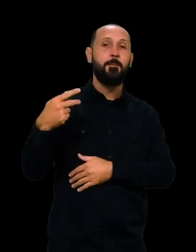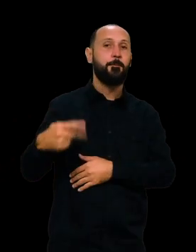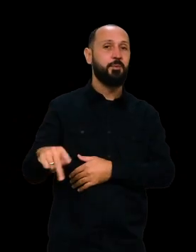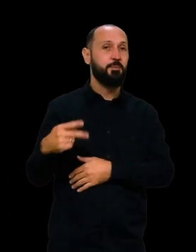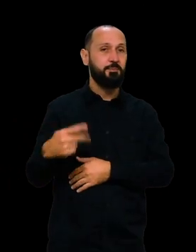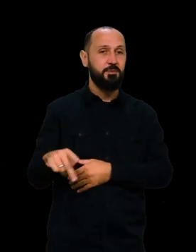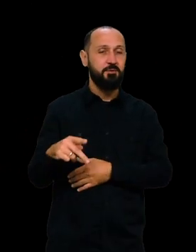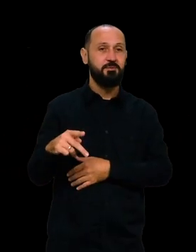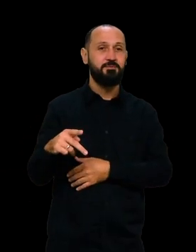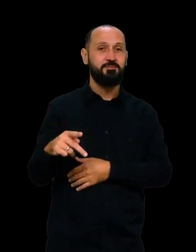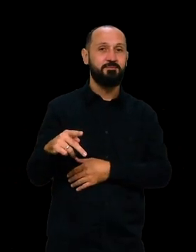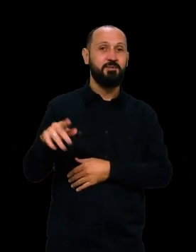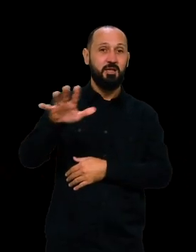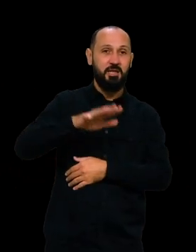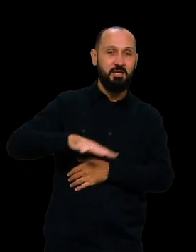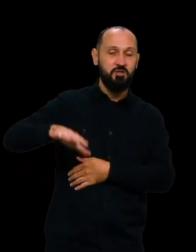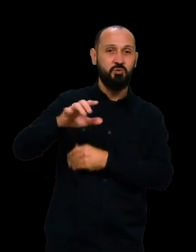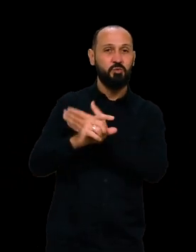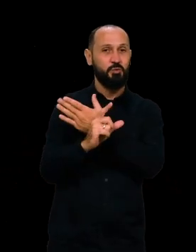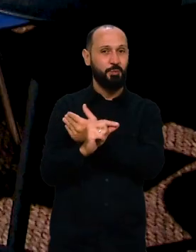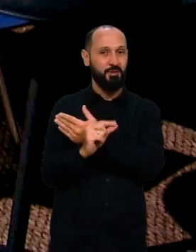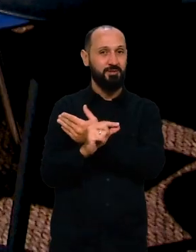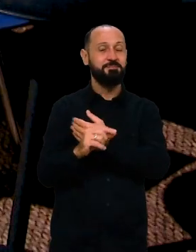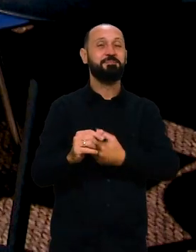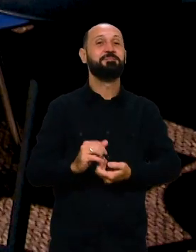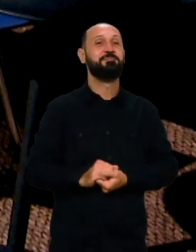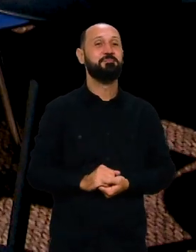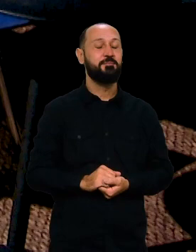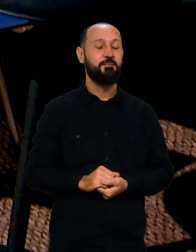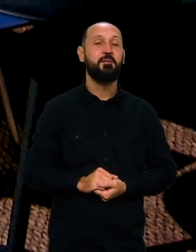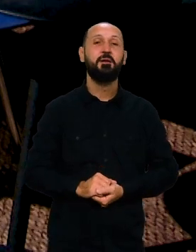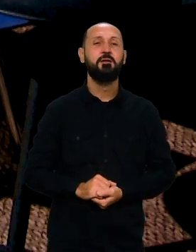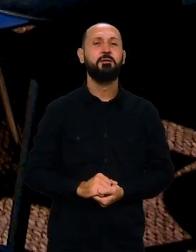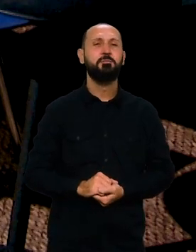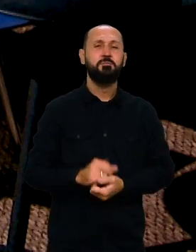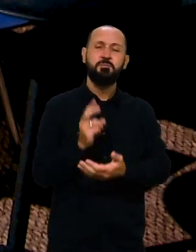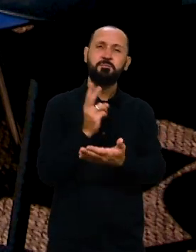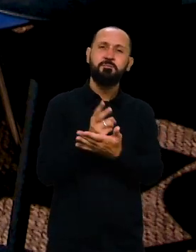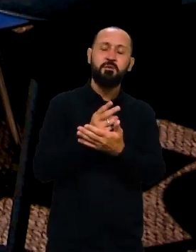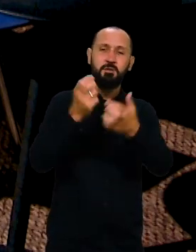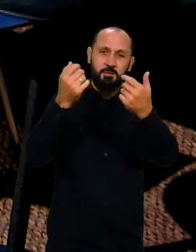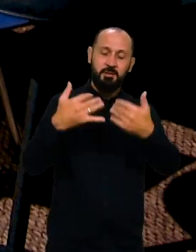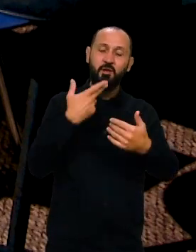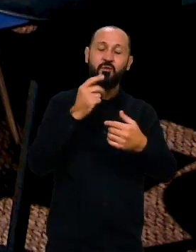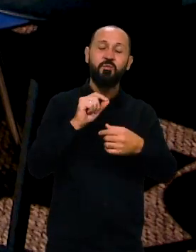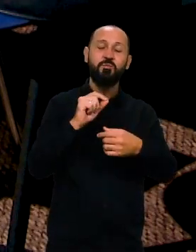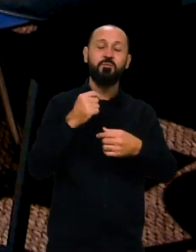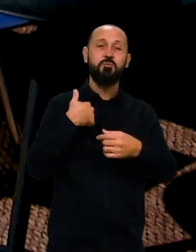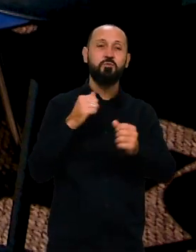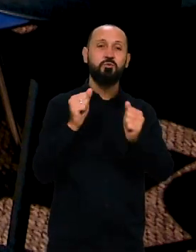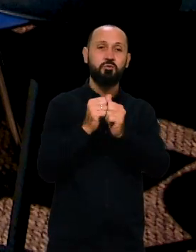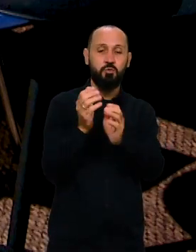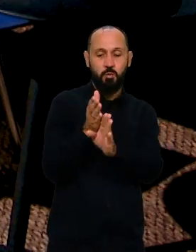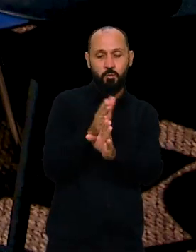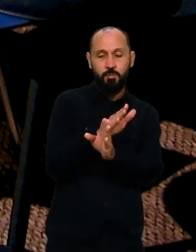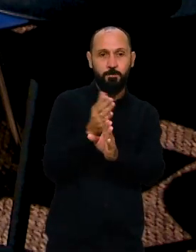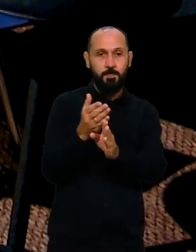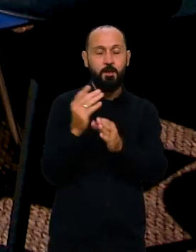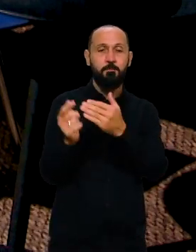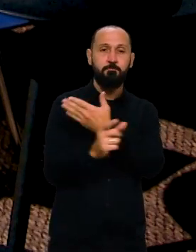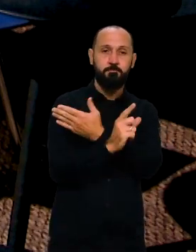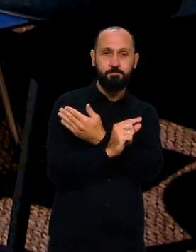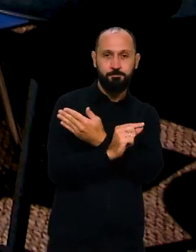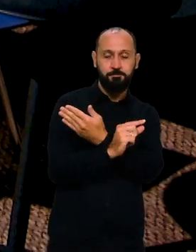história. Nascido em Ponta Porã, morador da região do Pantanal. Eu sempre digo que eu sou